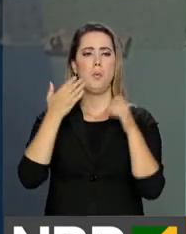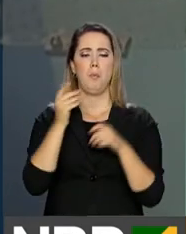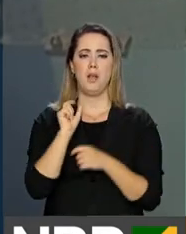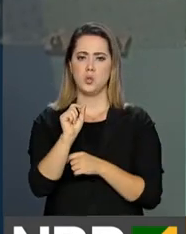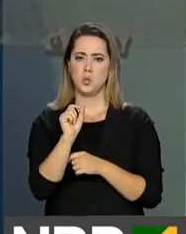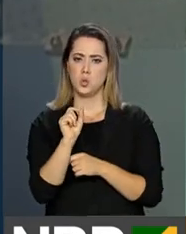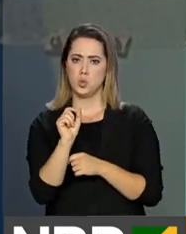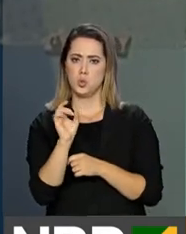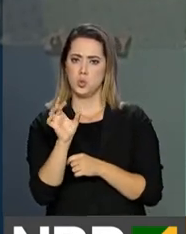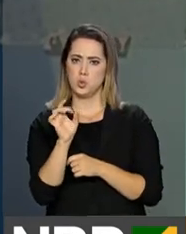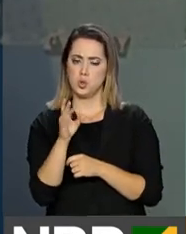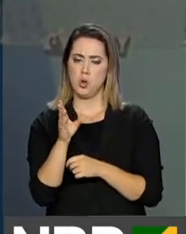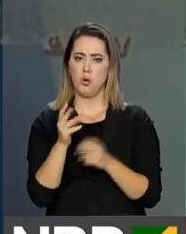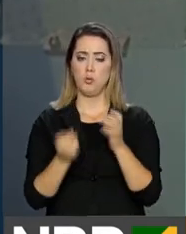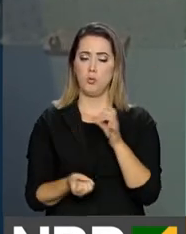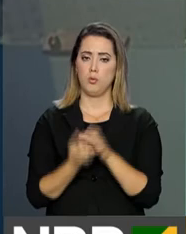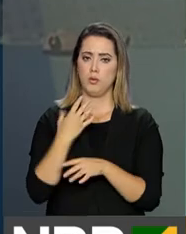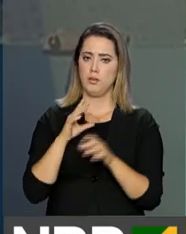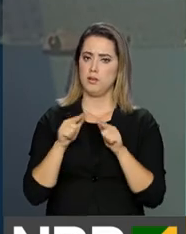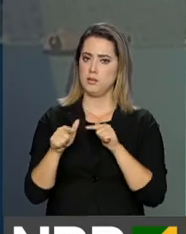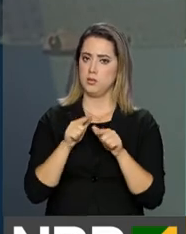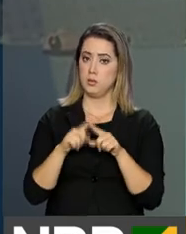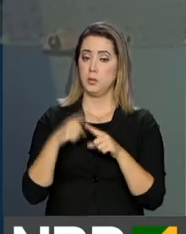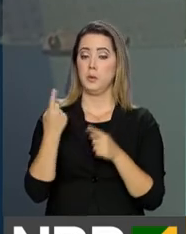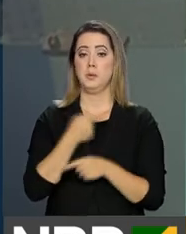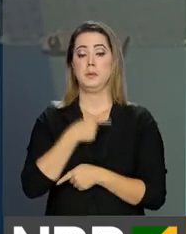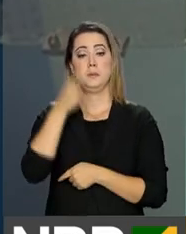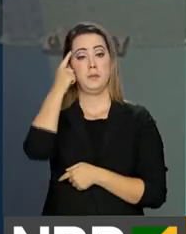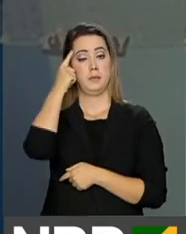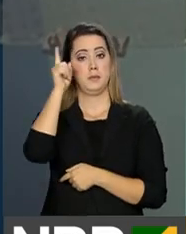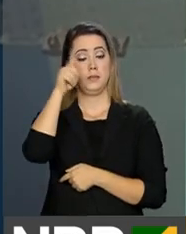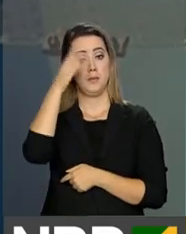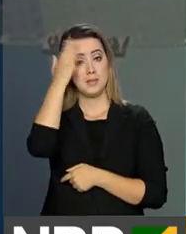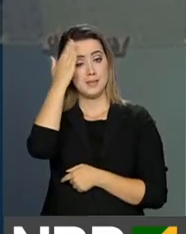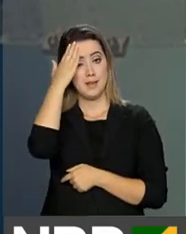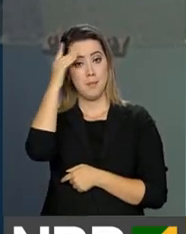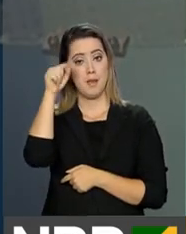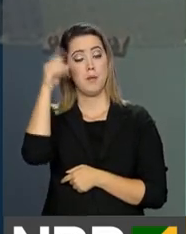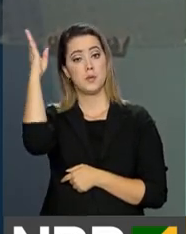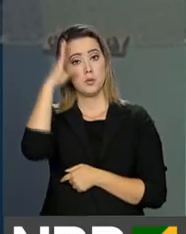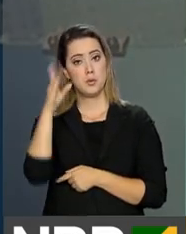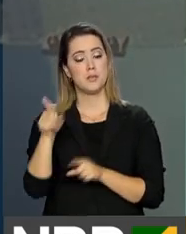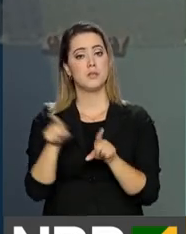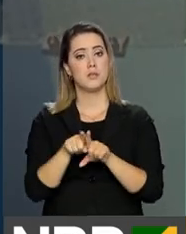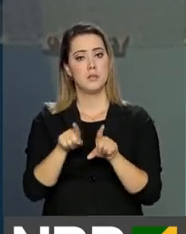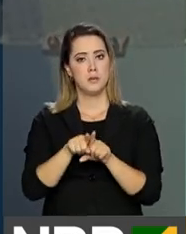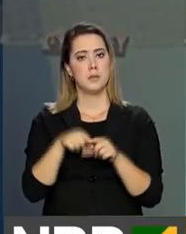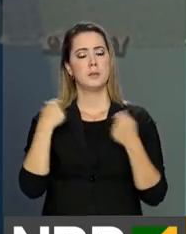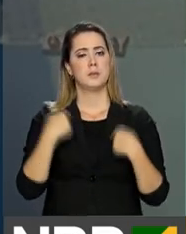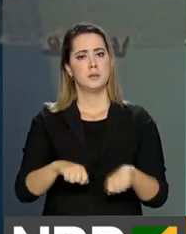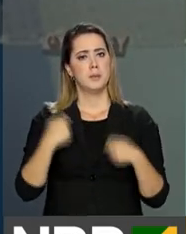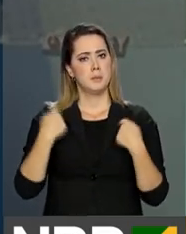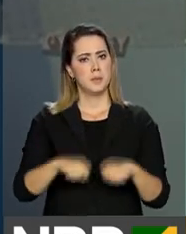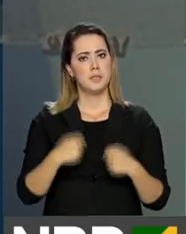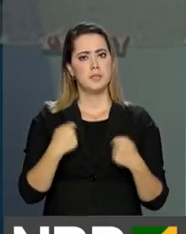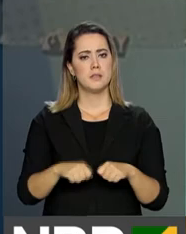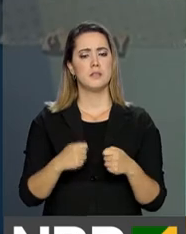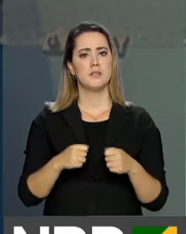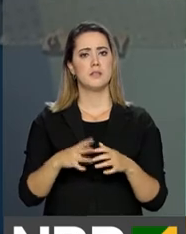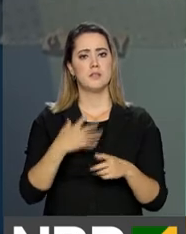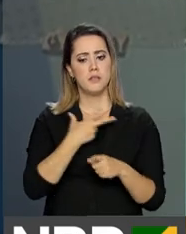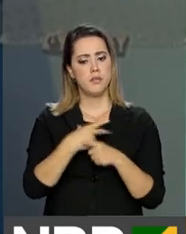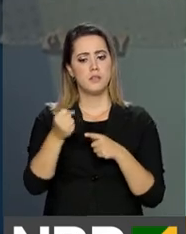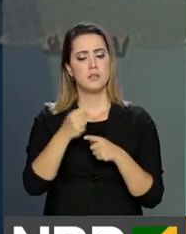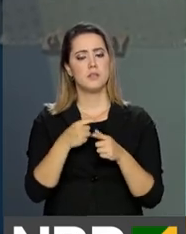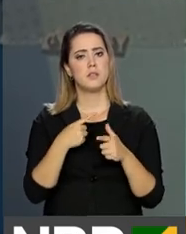Quando nós pensamos no emprego, nós pensamos e temos ciência e consciência de que o Brasil também é um país ainda com muitas dificuldades